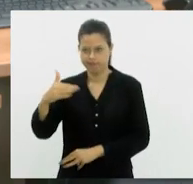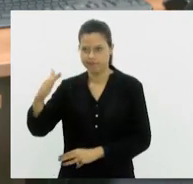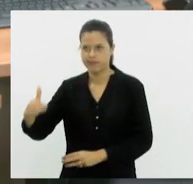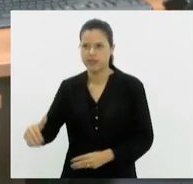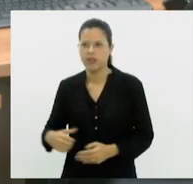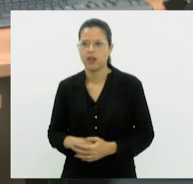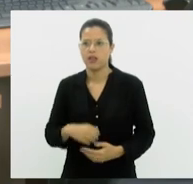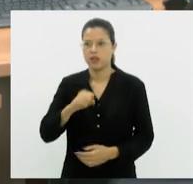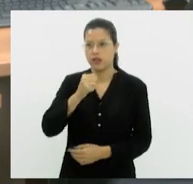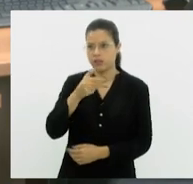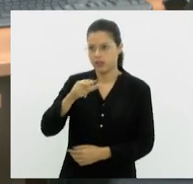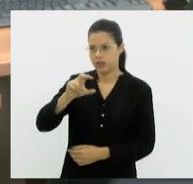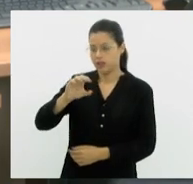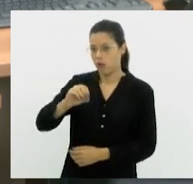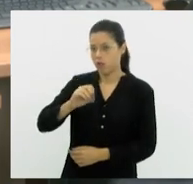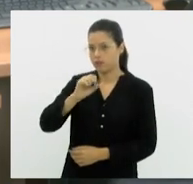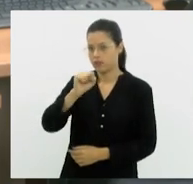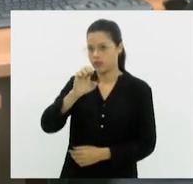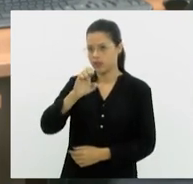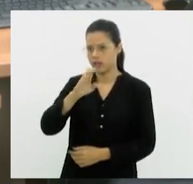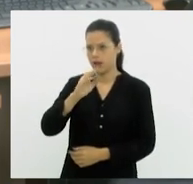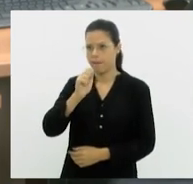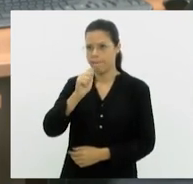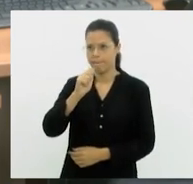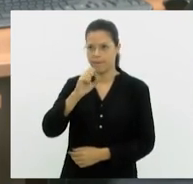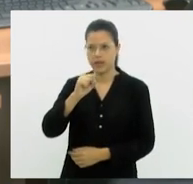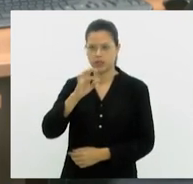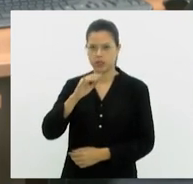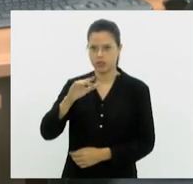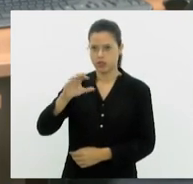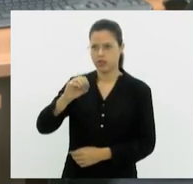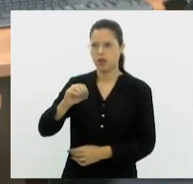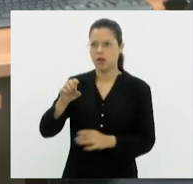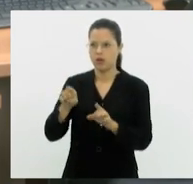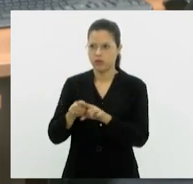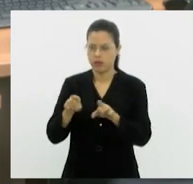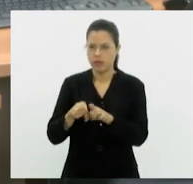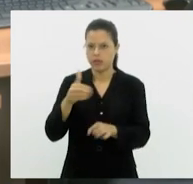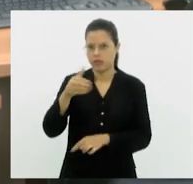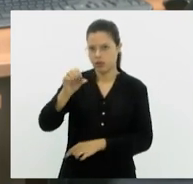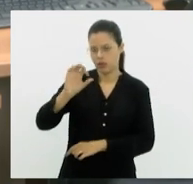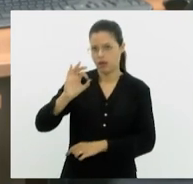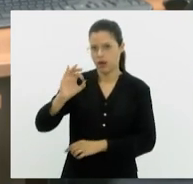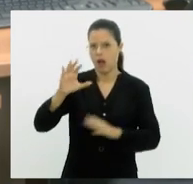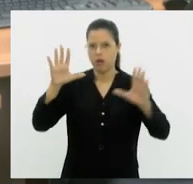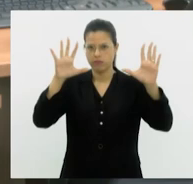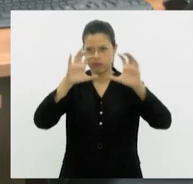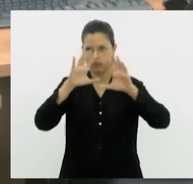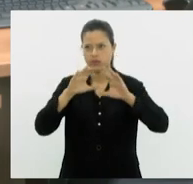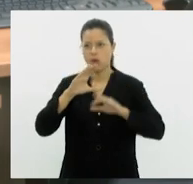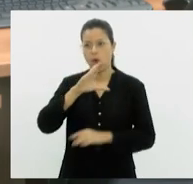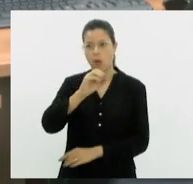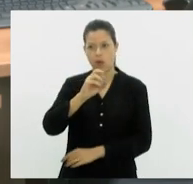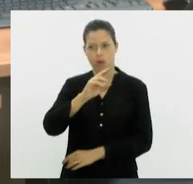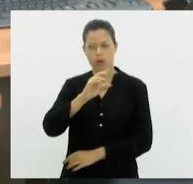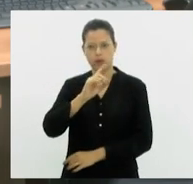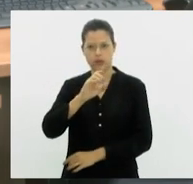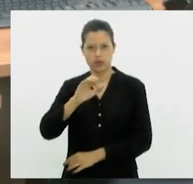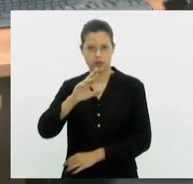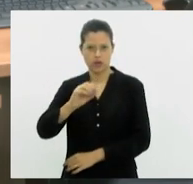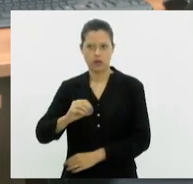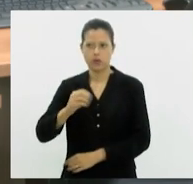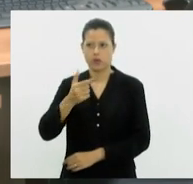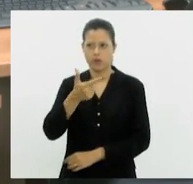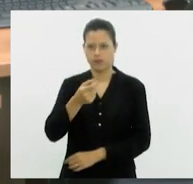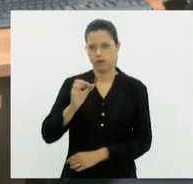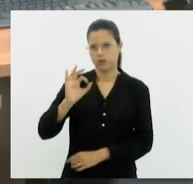São Sebastião do Alto também com nuvens, 19 graus nesse momento. Cordeiro também 20 graus com nuvens.